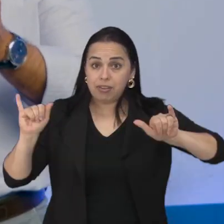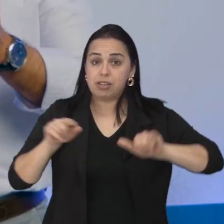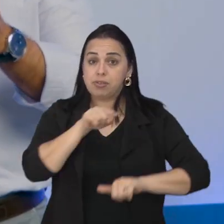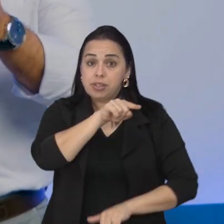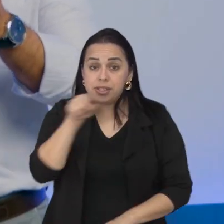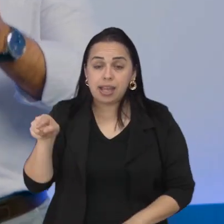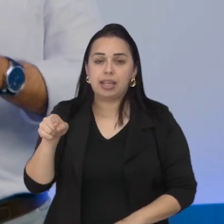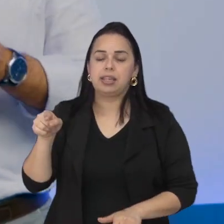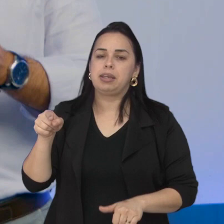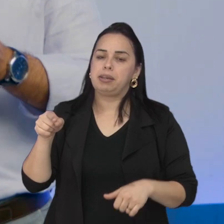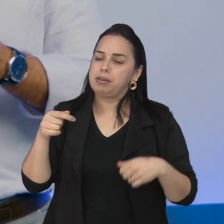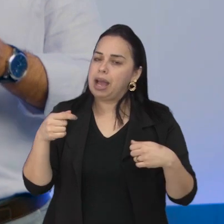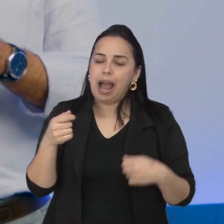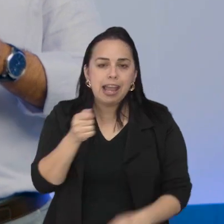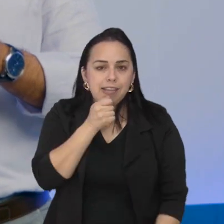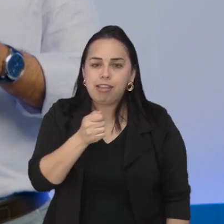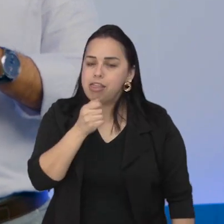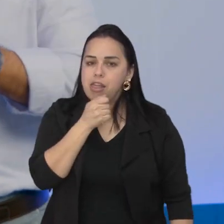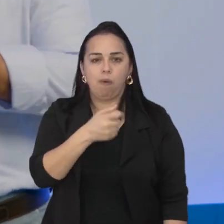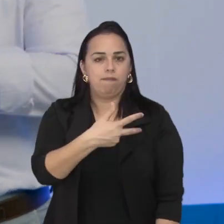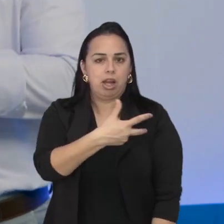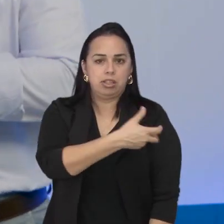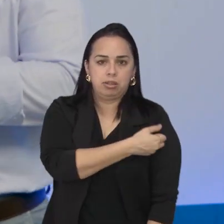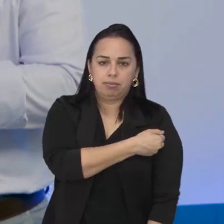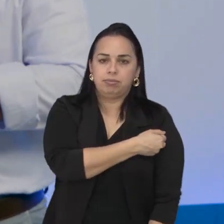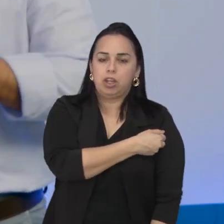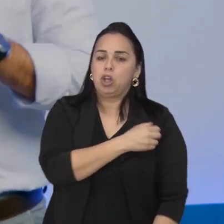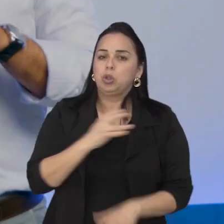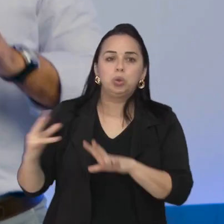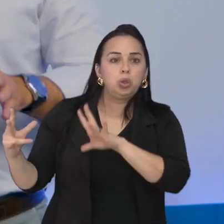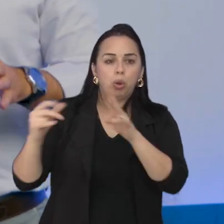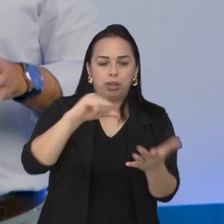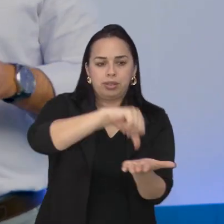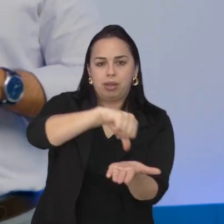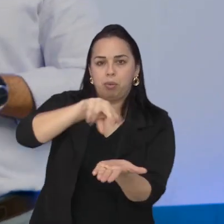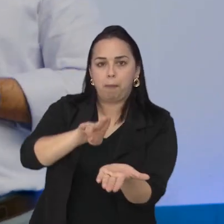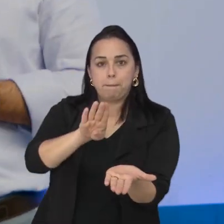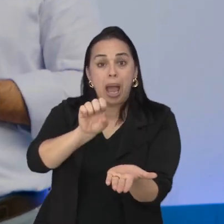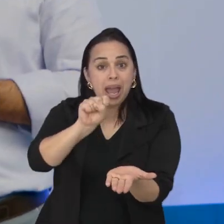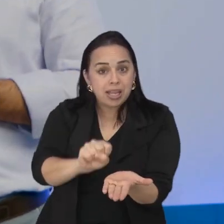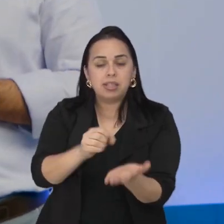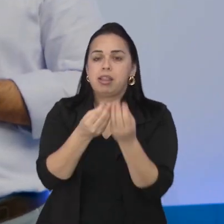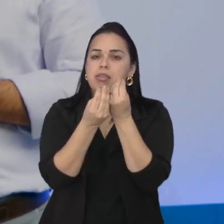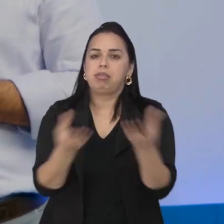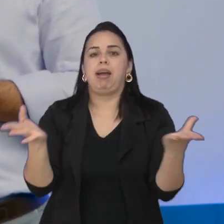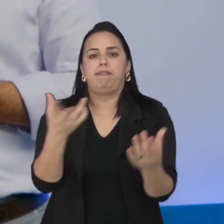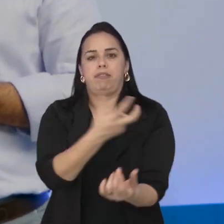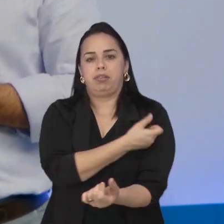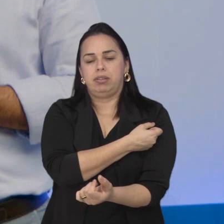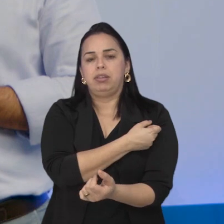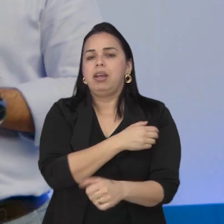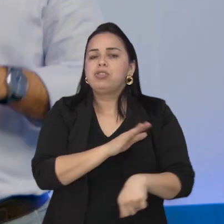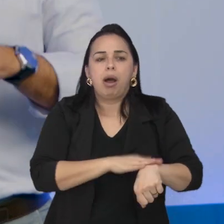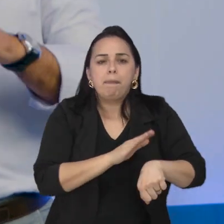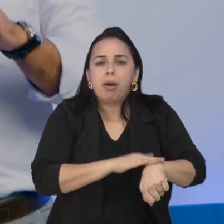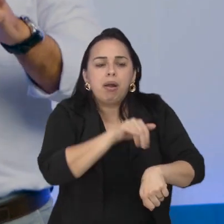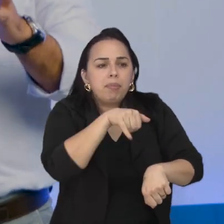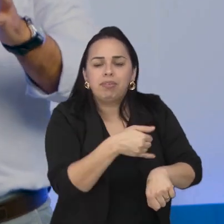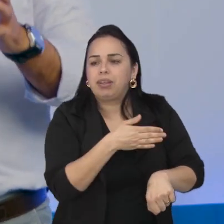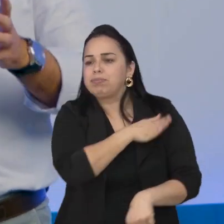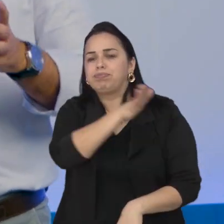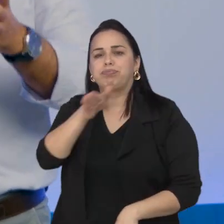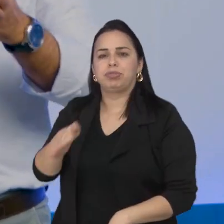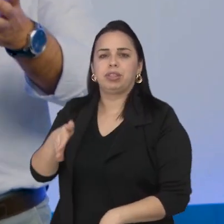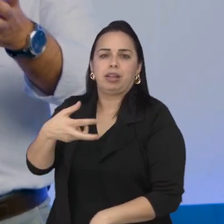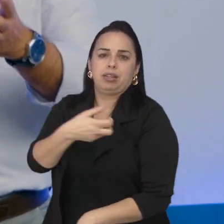reforça aqui, se você faz parte do público-alvo e não se vacinou, todas as UBSs de São José estão oferecendo as doses. É só separar